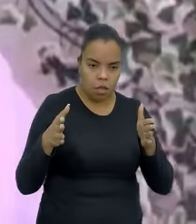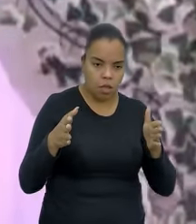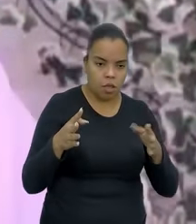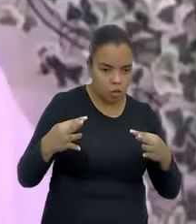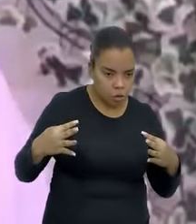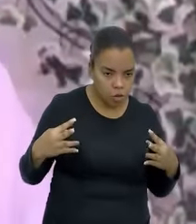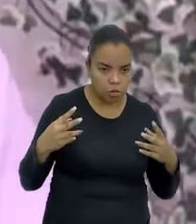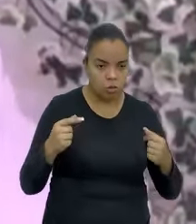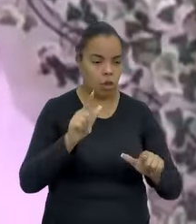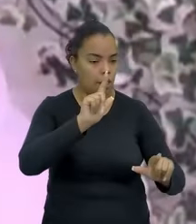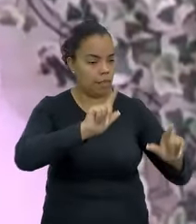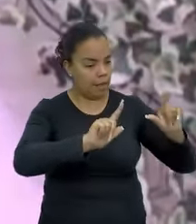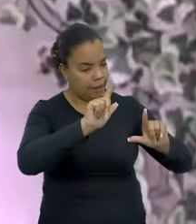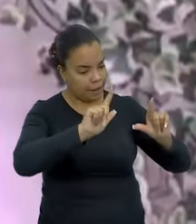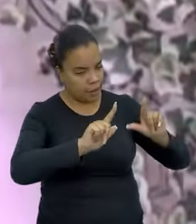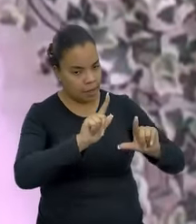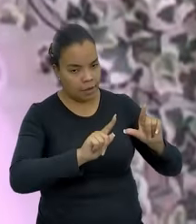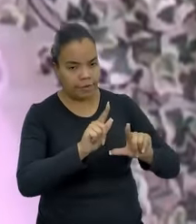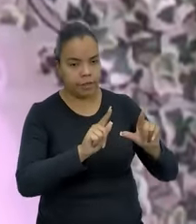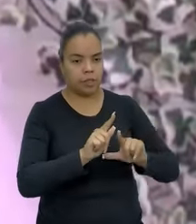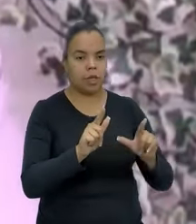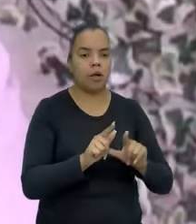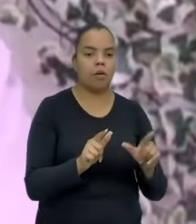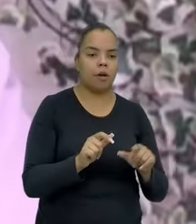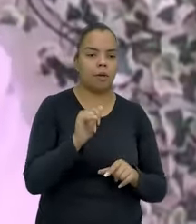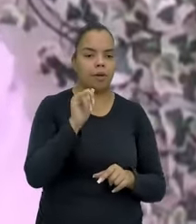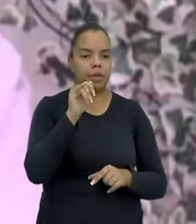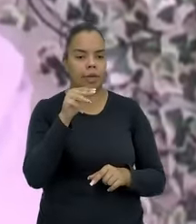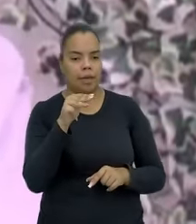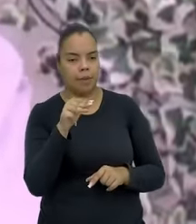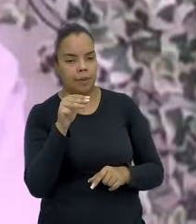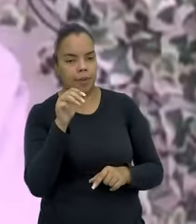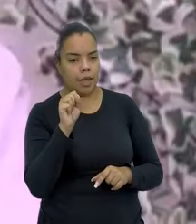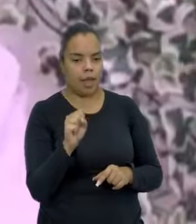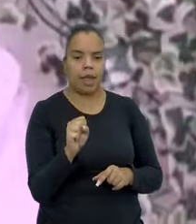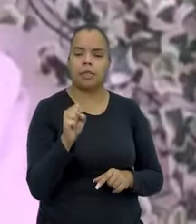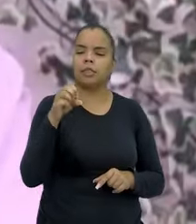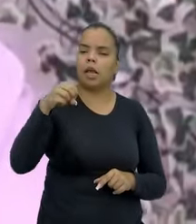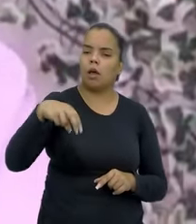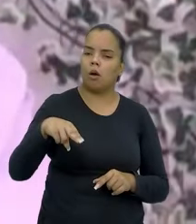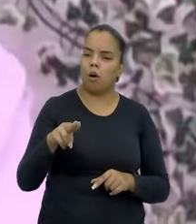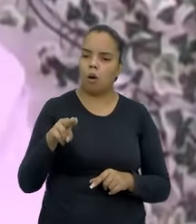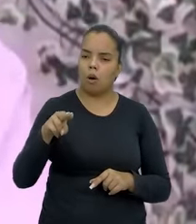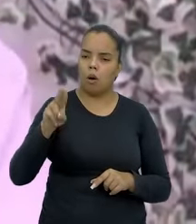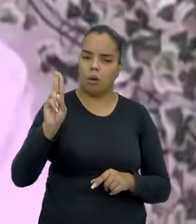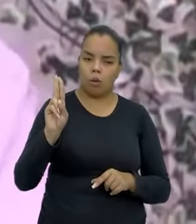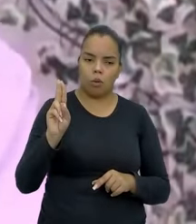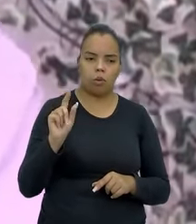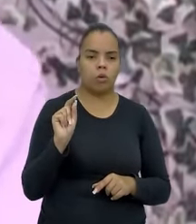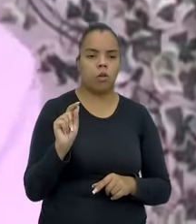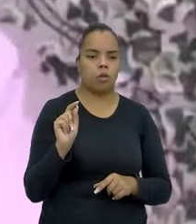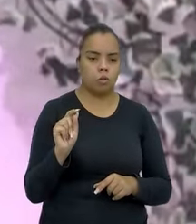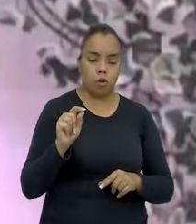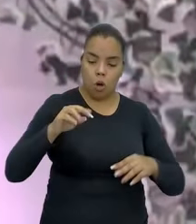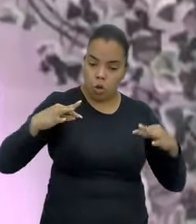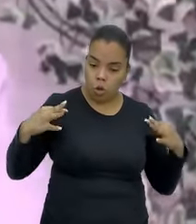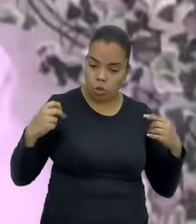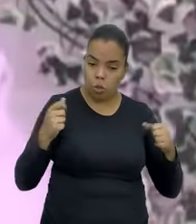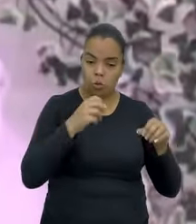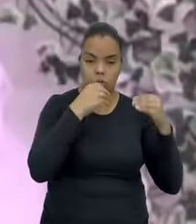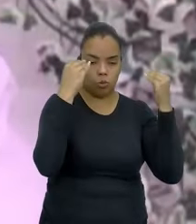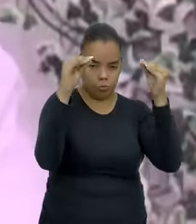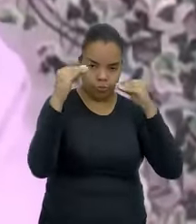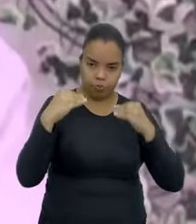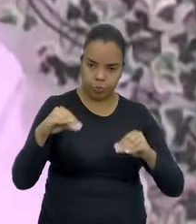repórteres da televisão a a OMS a ONU Todos estavam publicando dados matemáticos e